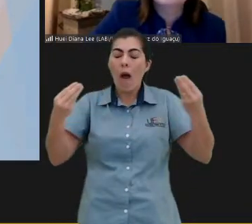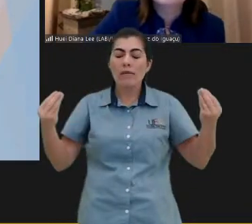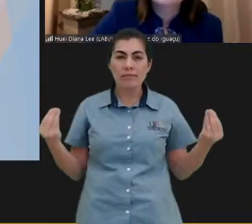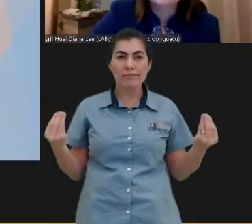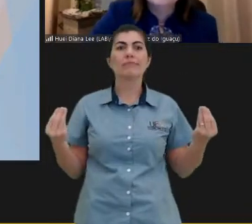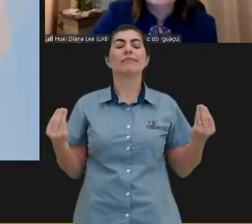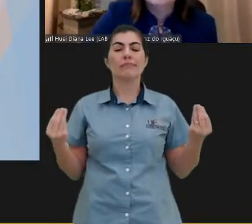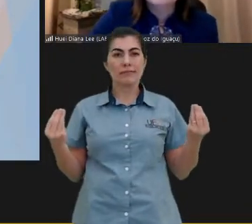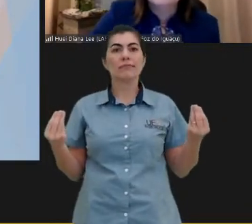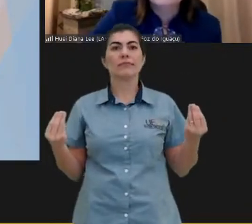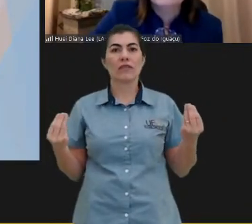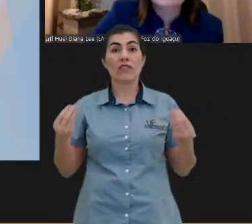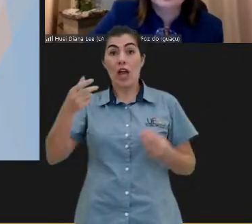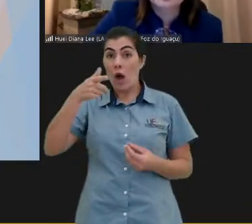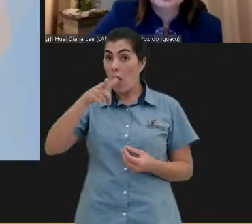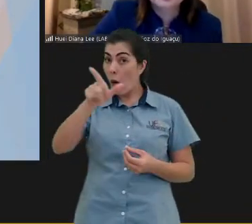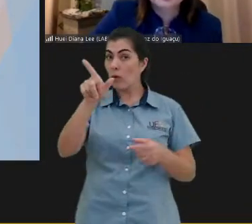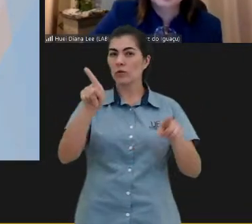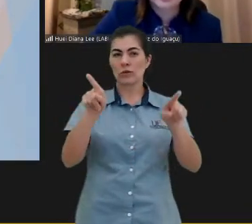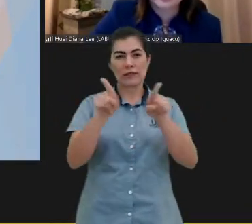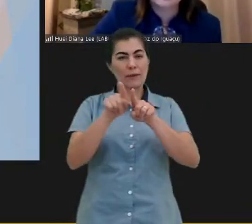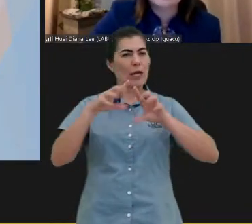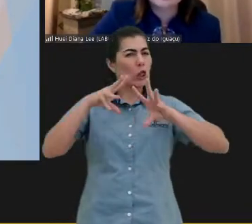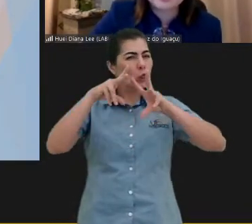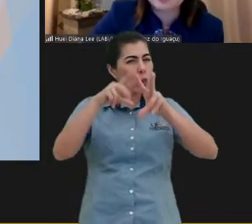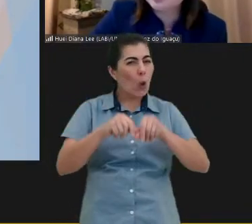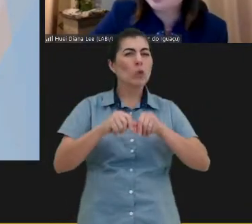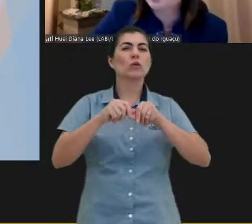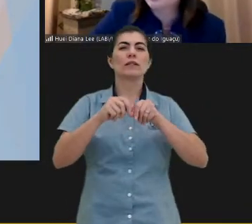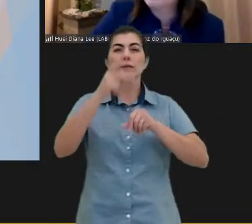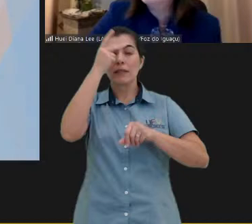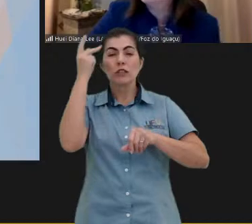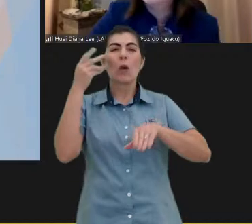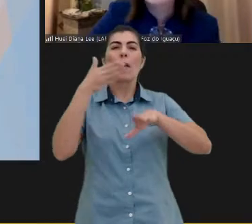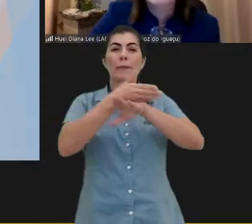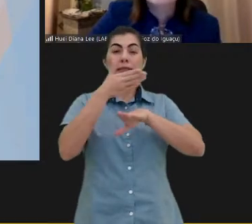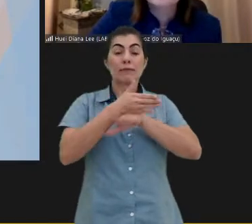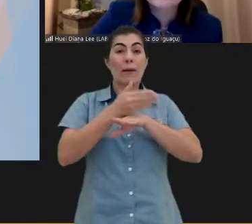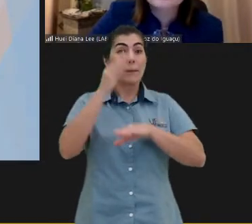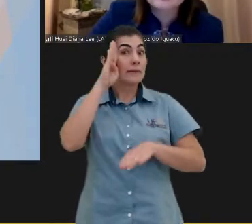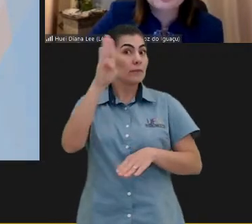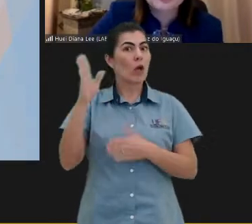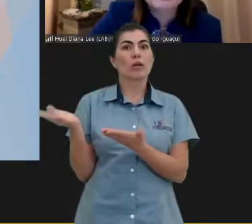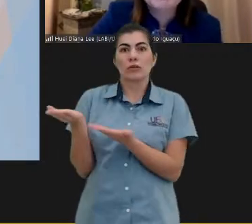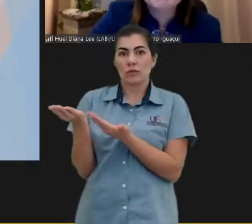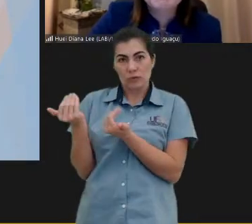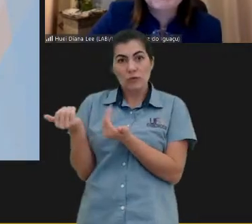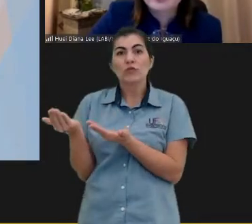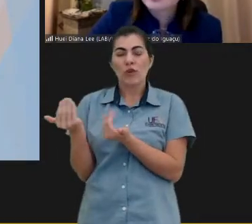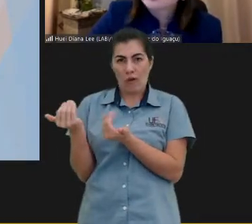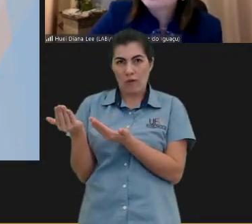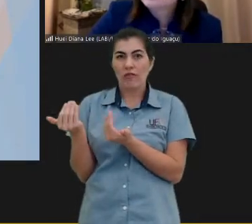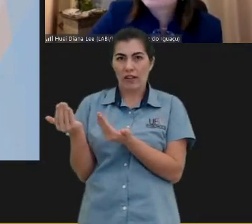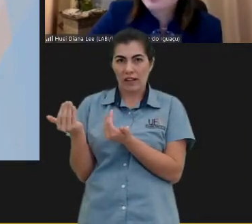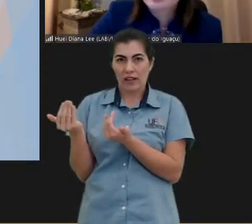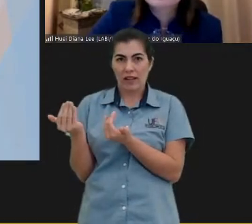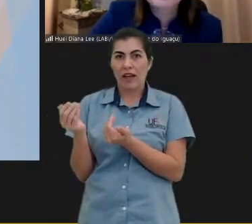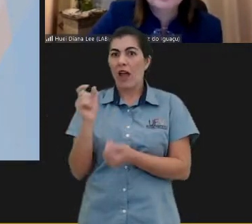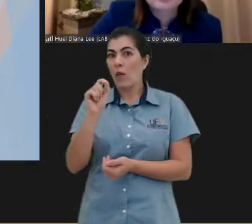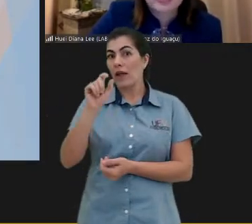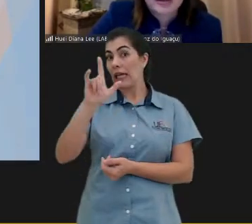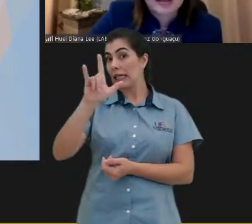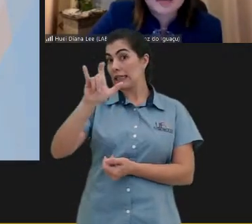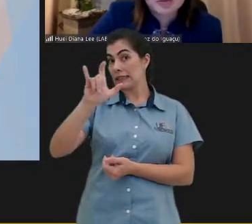uma outra aplicação que todo mundo usa demais, especialmente os jovens, o Instagram. Os